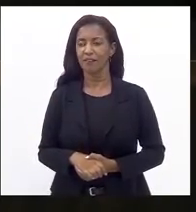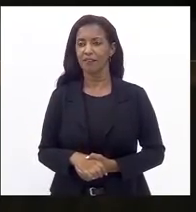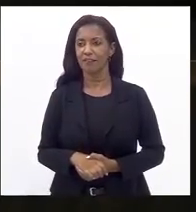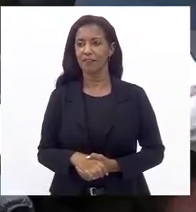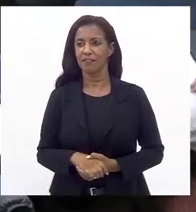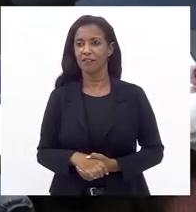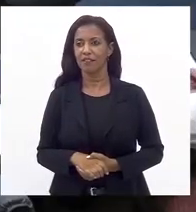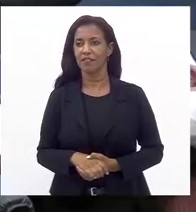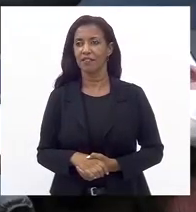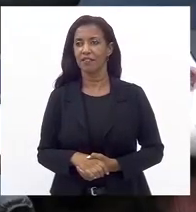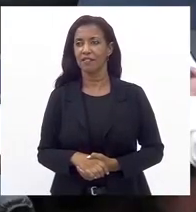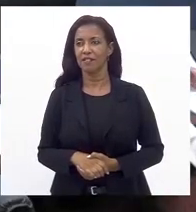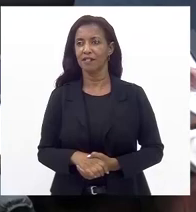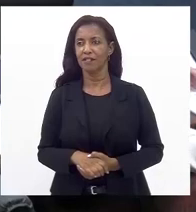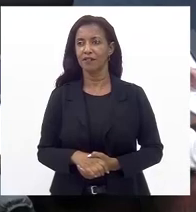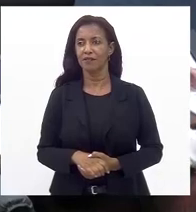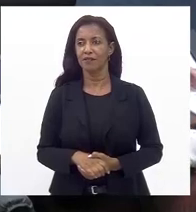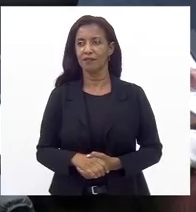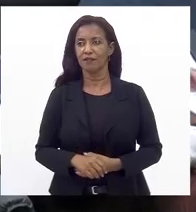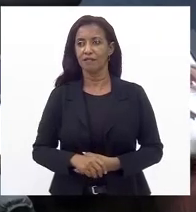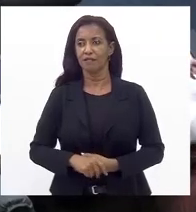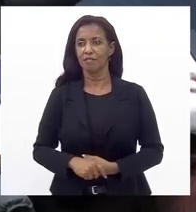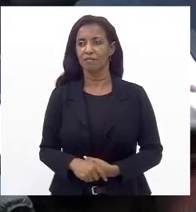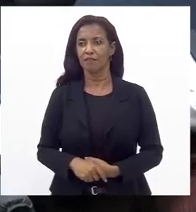E eu ganhei uma caixa da